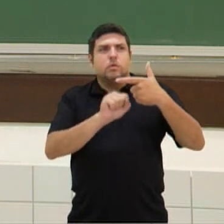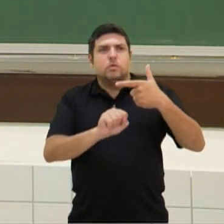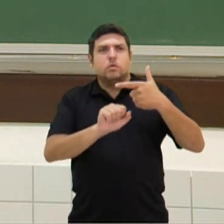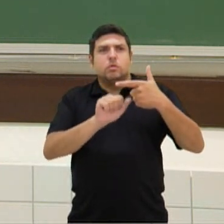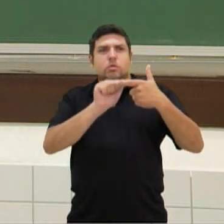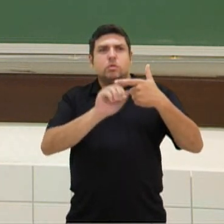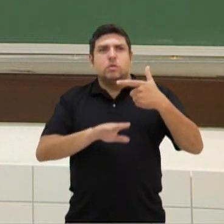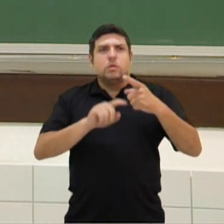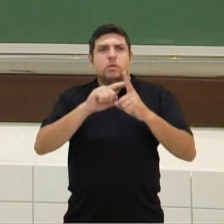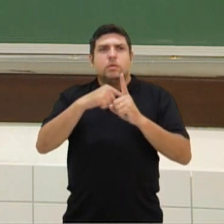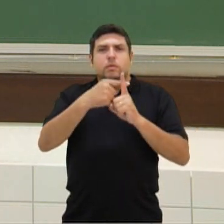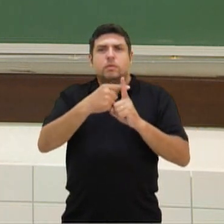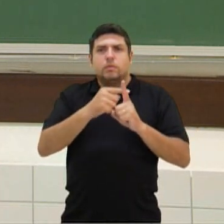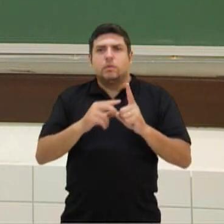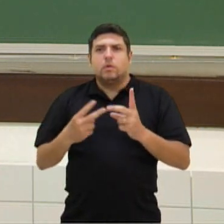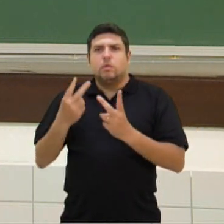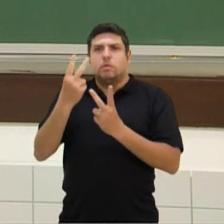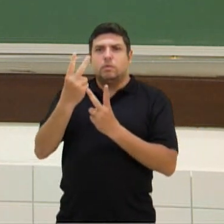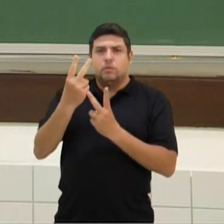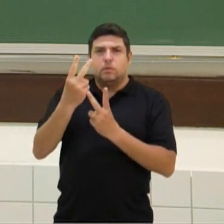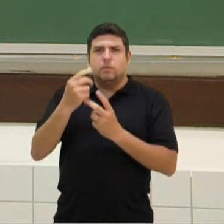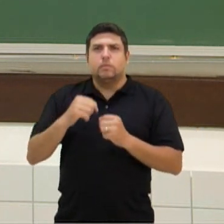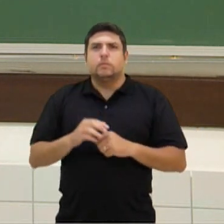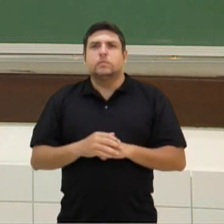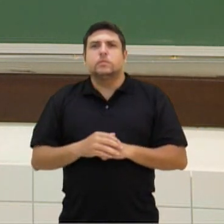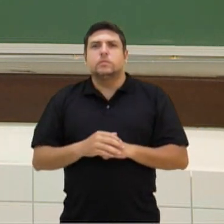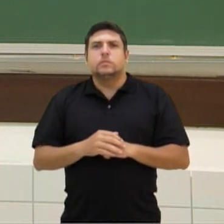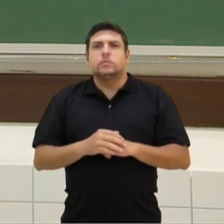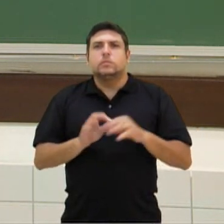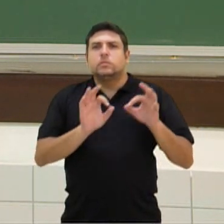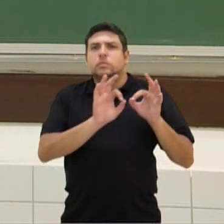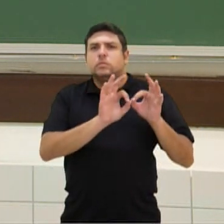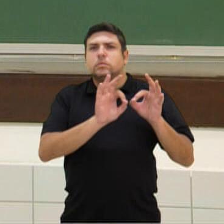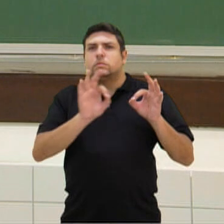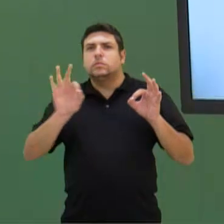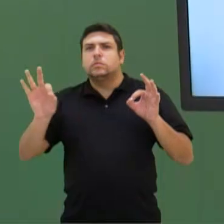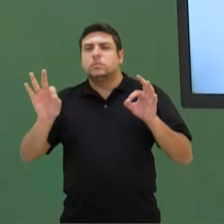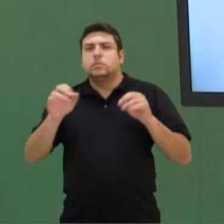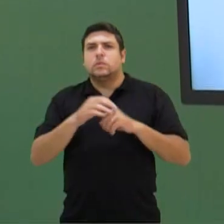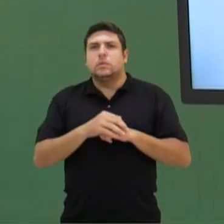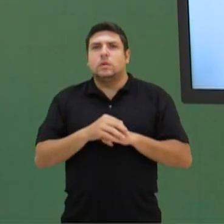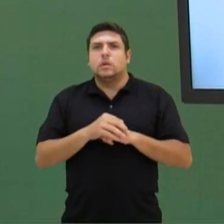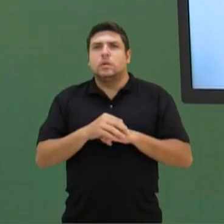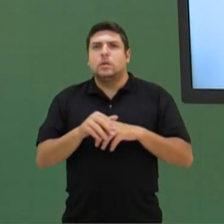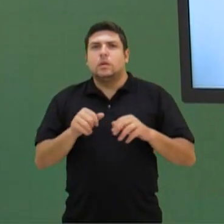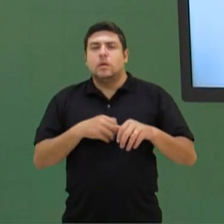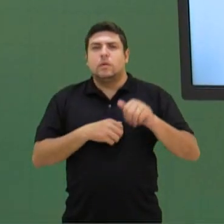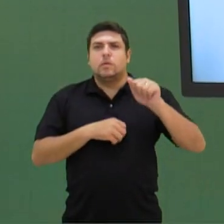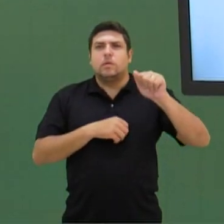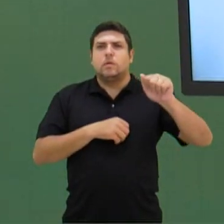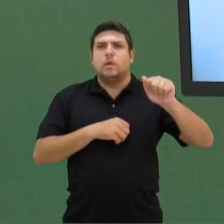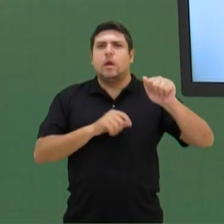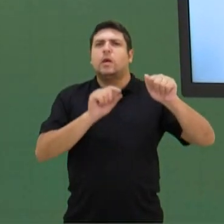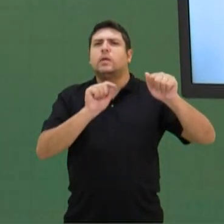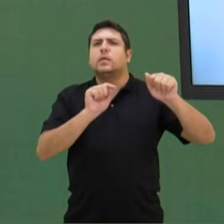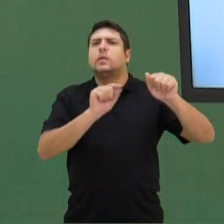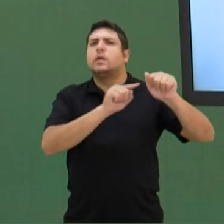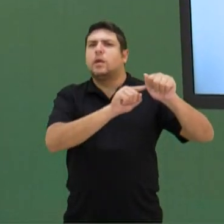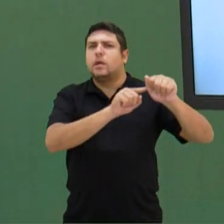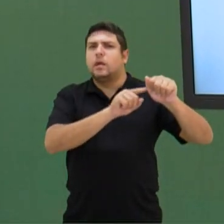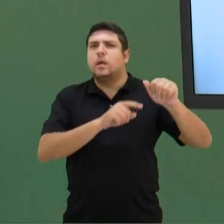agora? Muito bem. Distância. Quem é o A da minha equação da reta? O A é